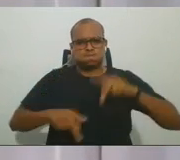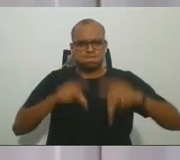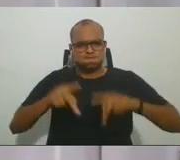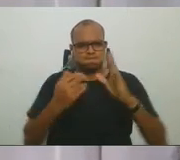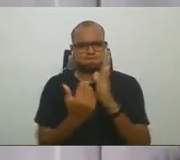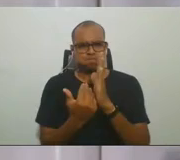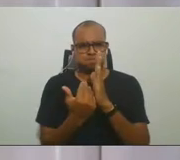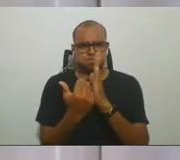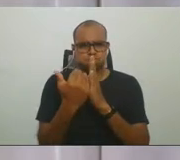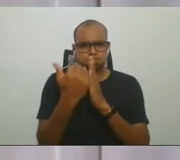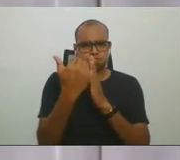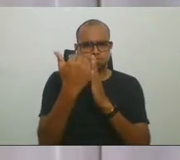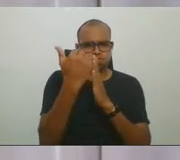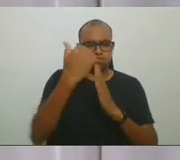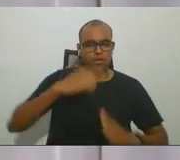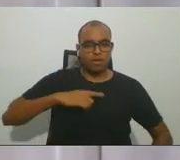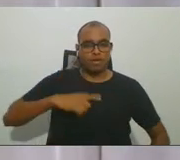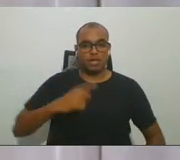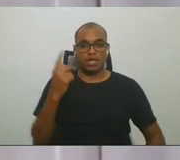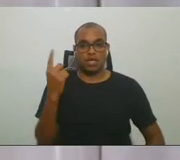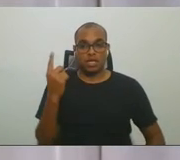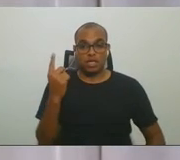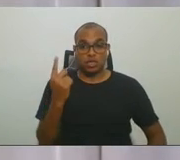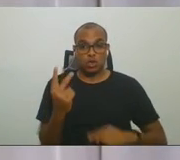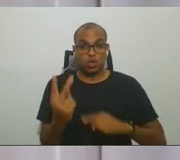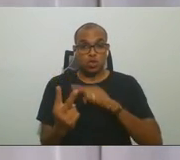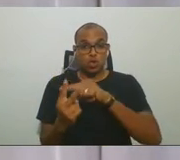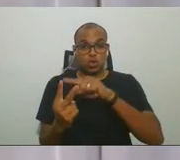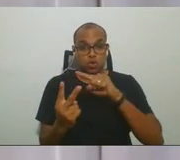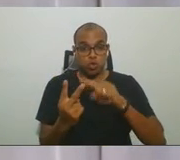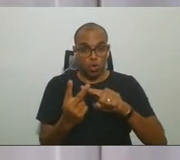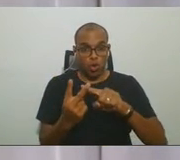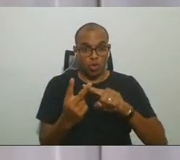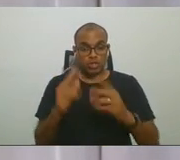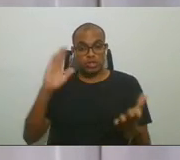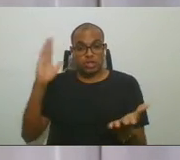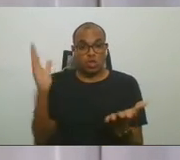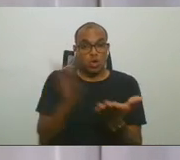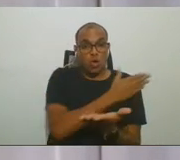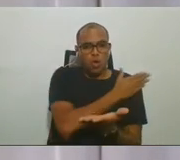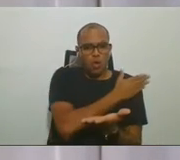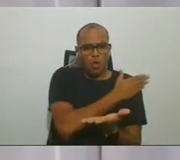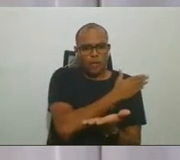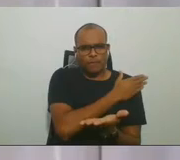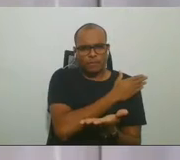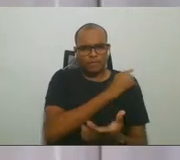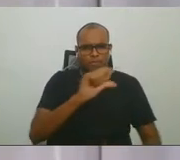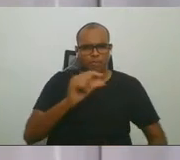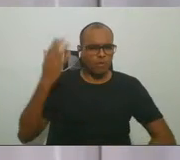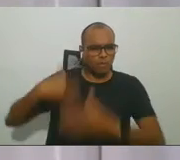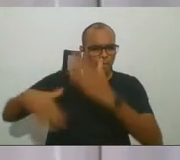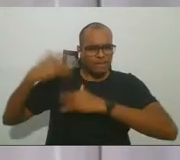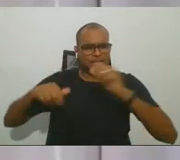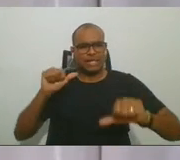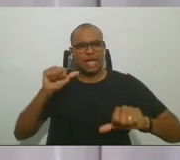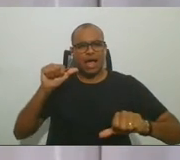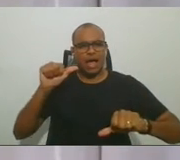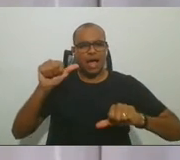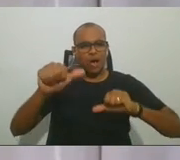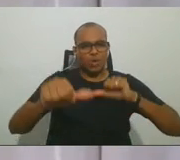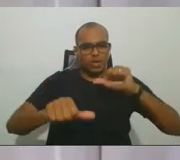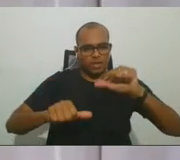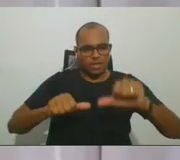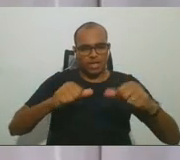houve dois golpes recentes com dispositivos não clássicos que alteraram o ciclo